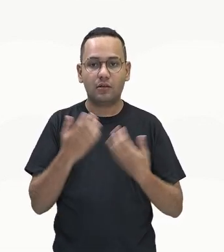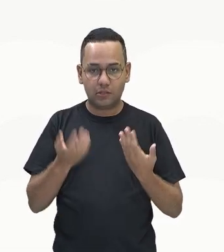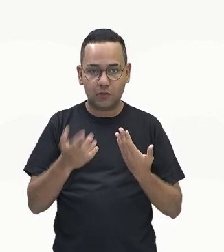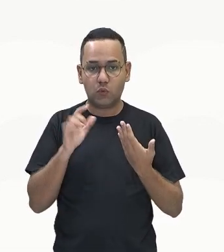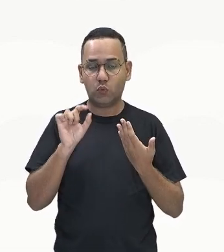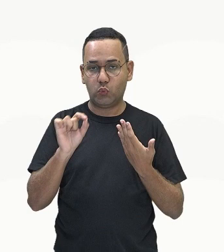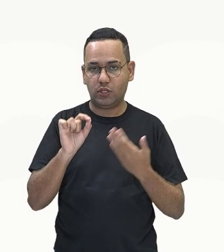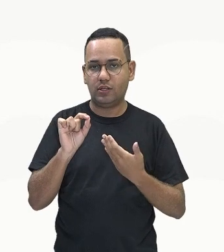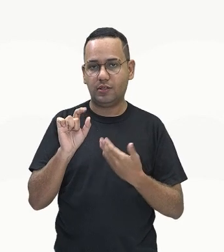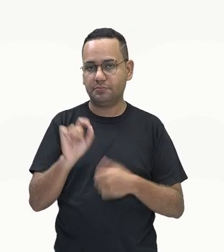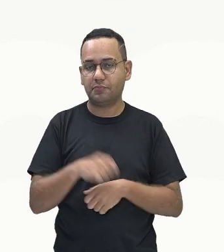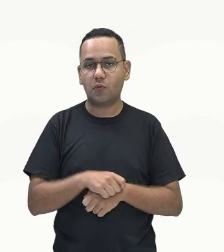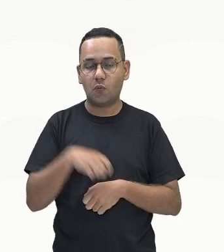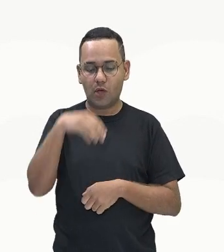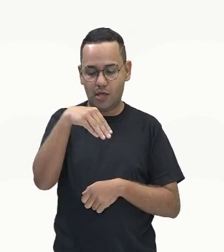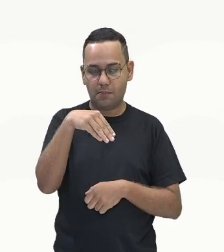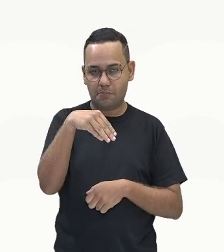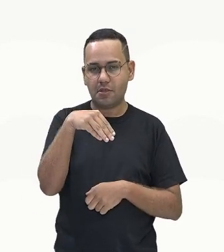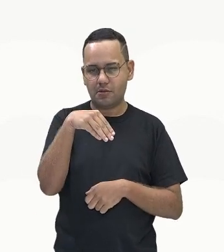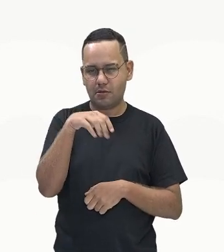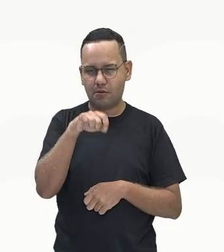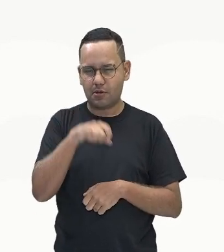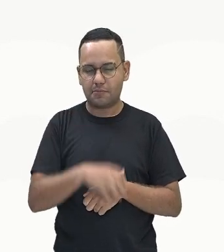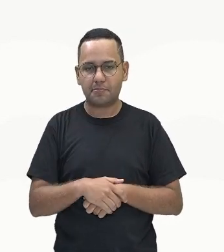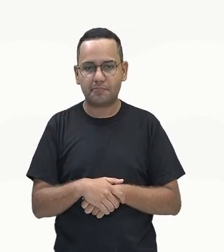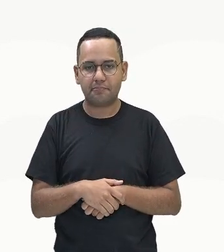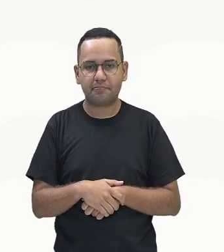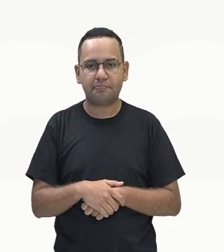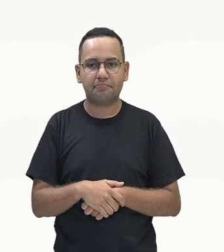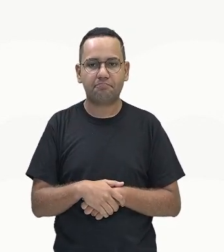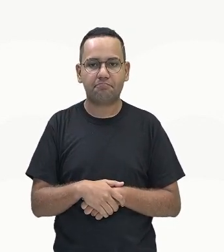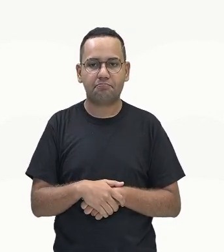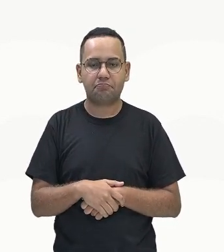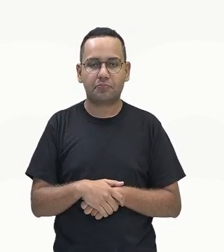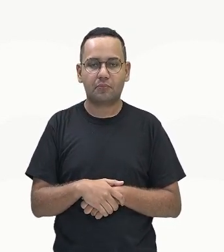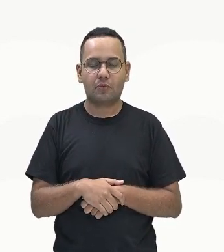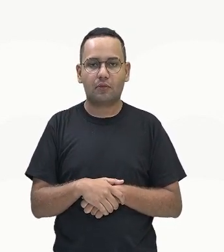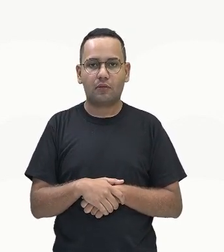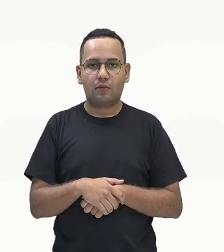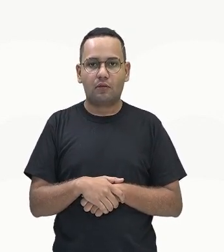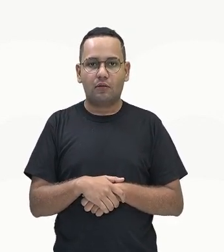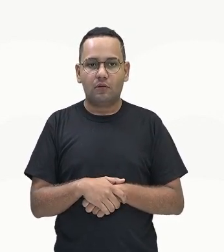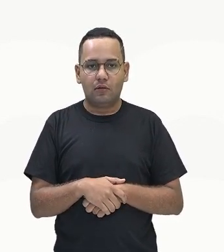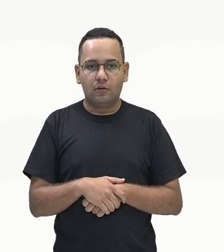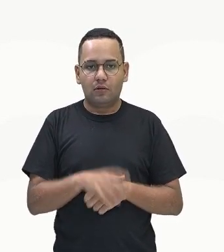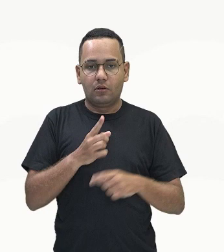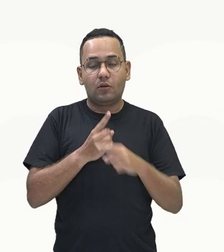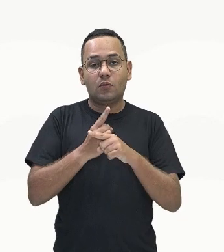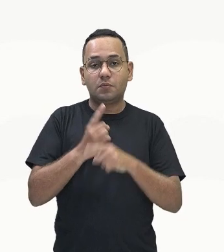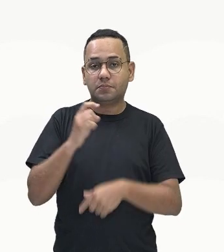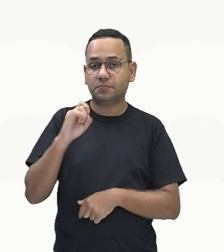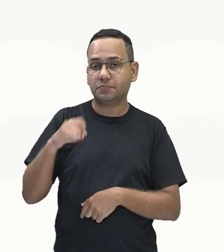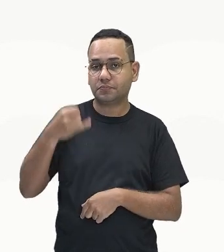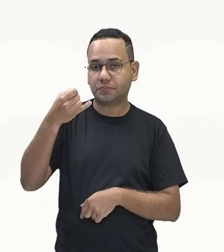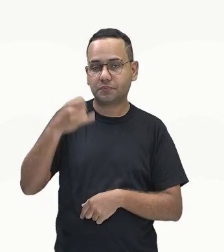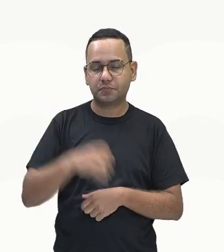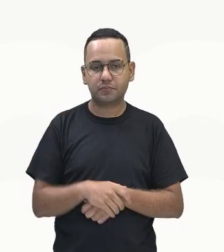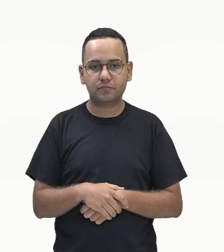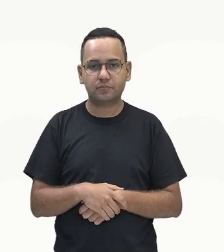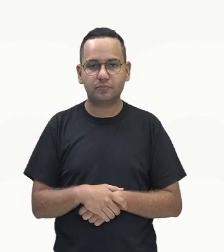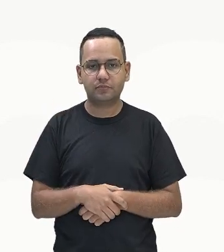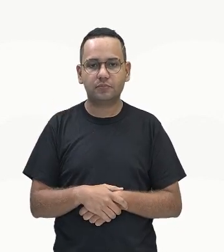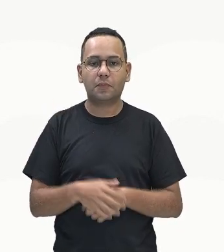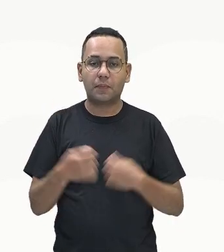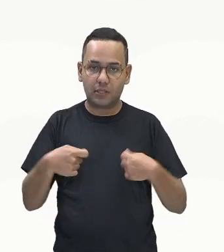a gente quiser obter somente aí o valor de juros, né, nós temos então que aplicar aí